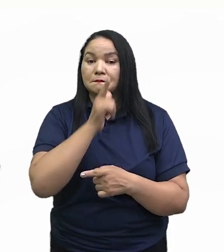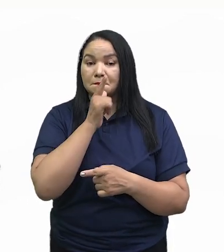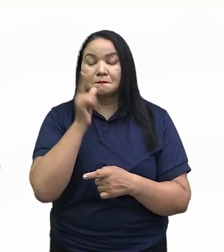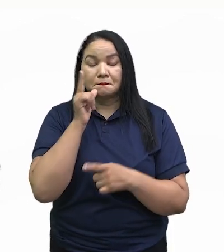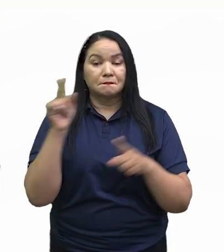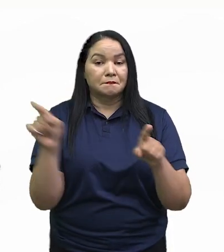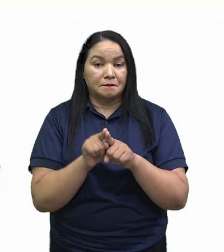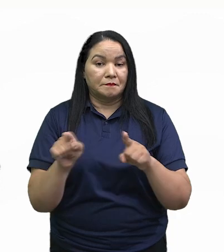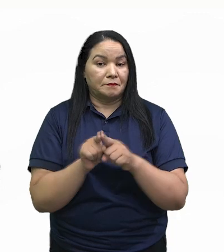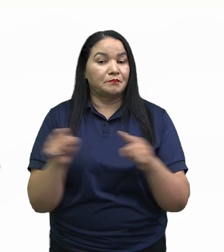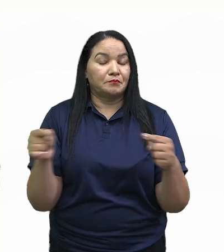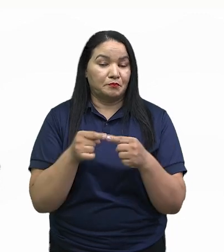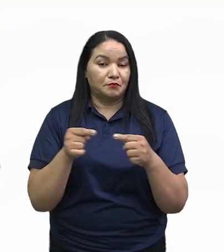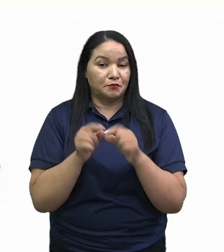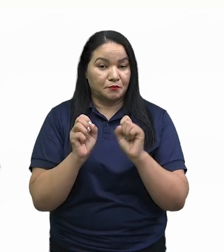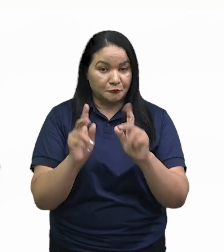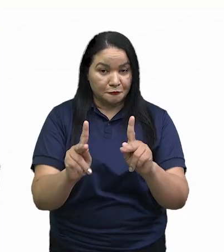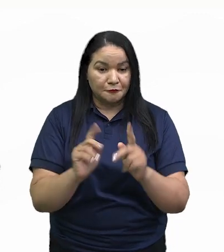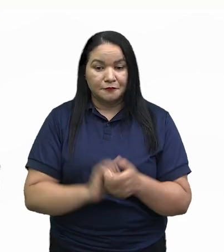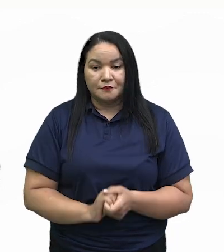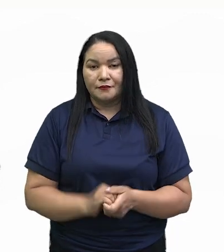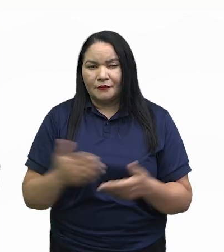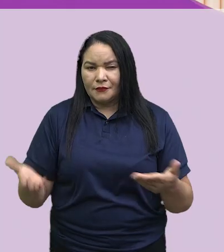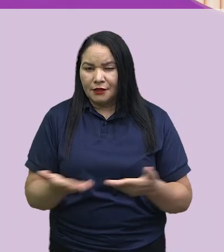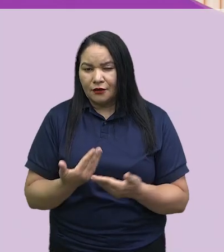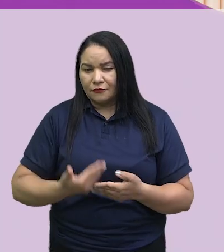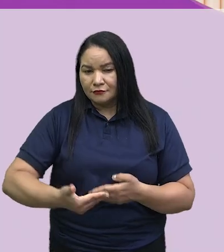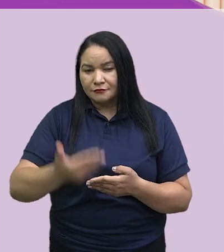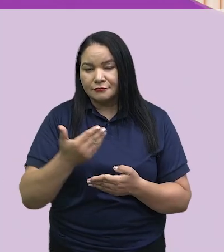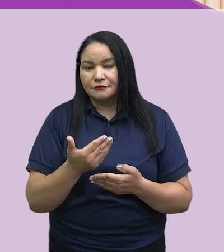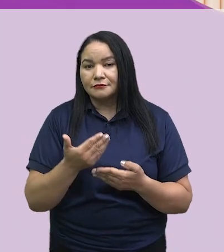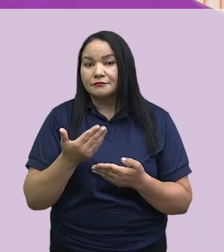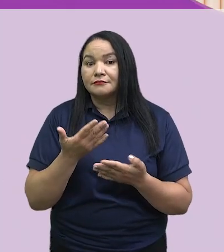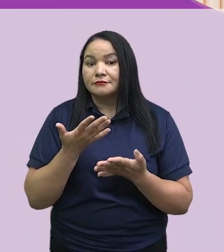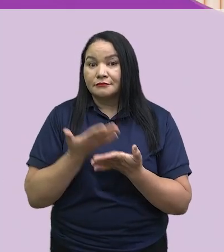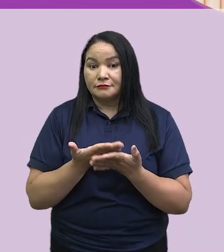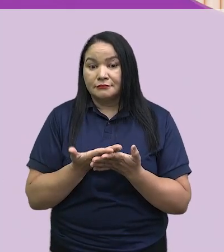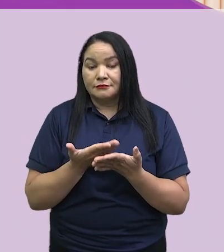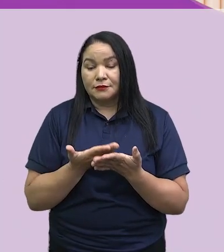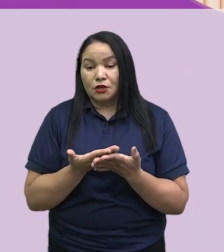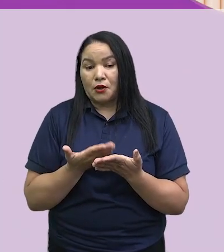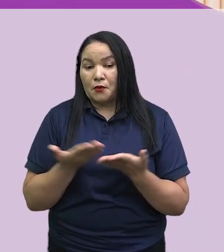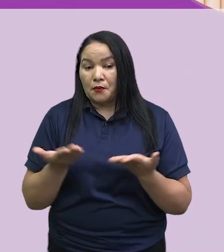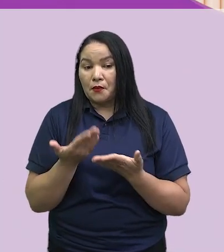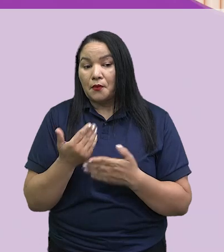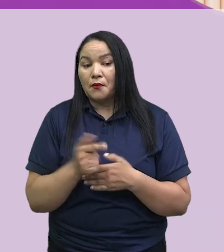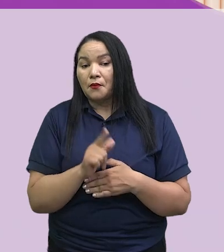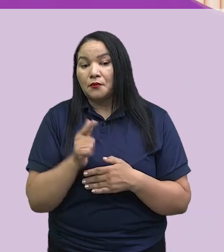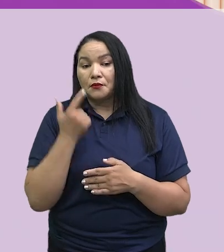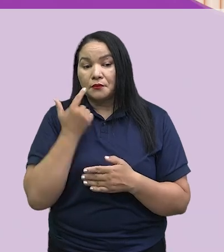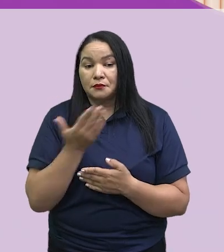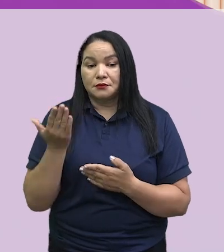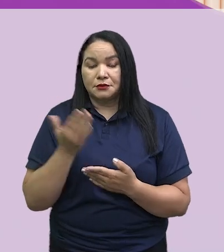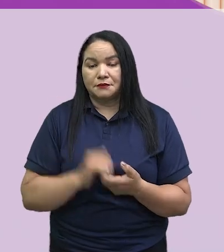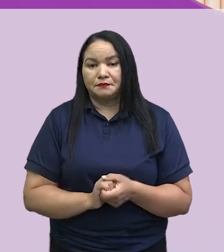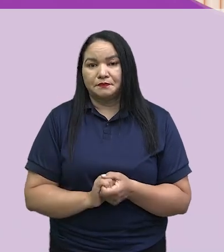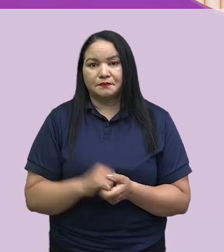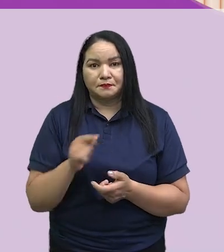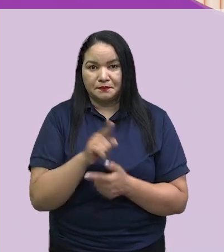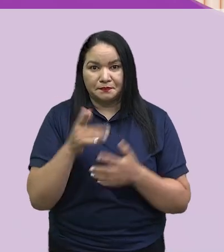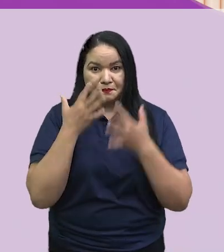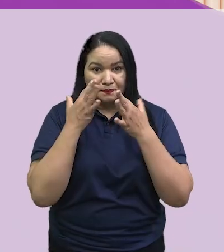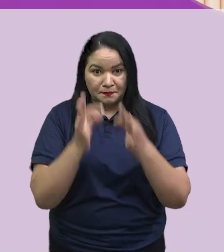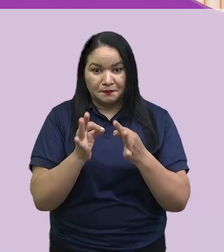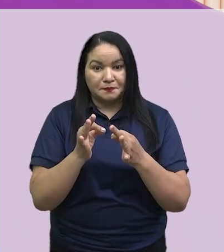também está inserido, tudo bem? Mas vamos aqui avançar na nossa aula, e a próxima cartela eu peço a sua atenção e